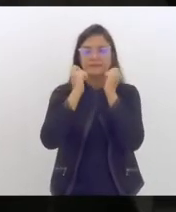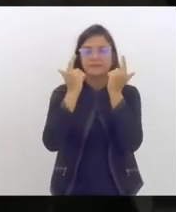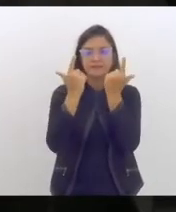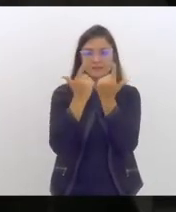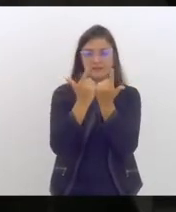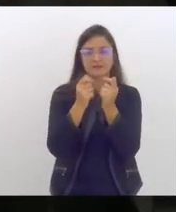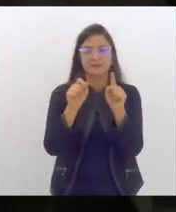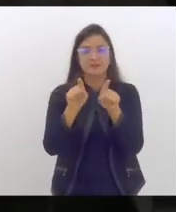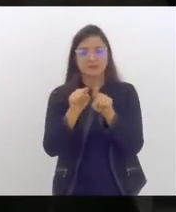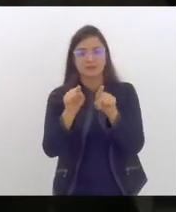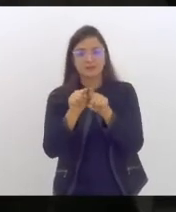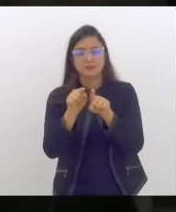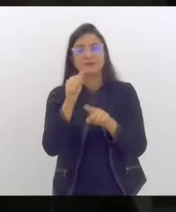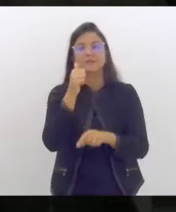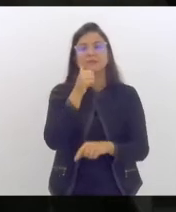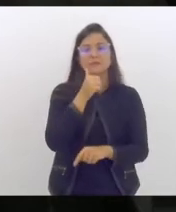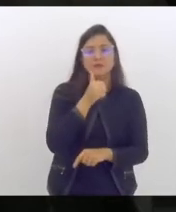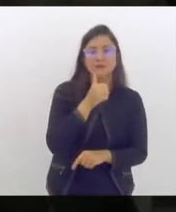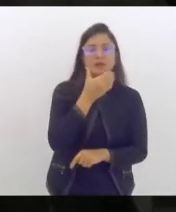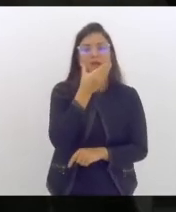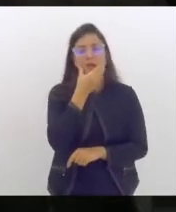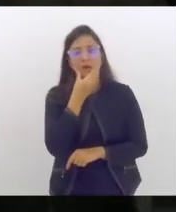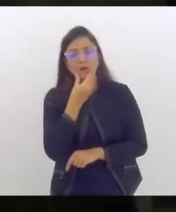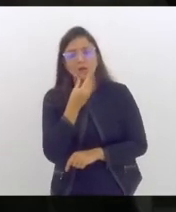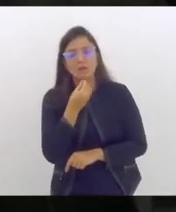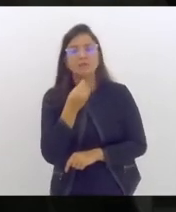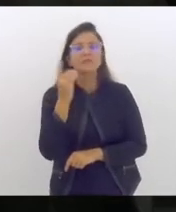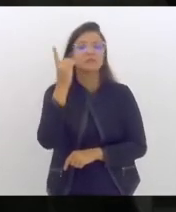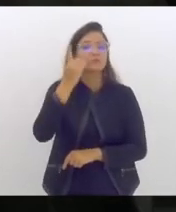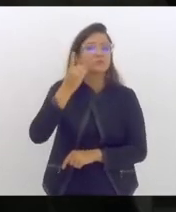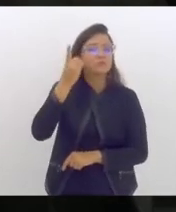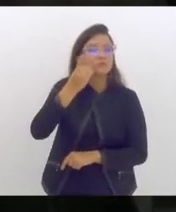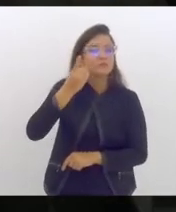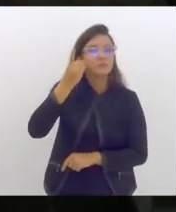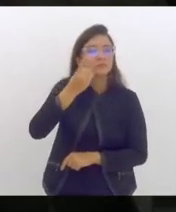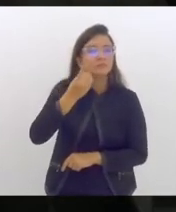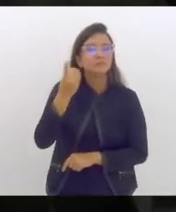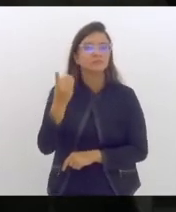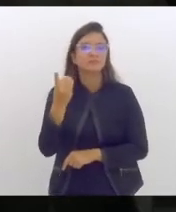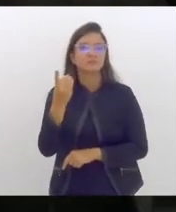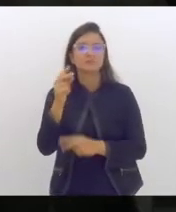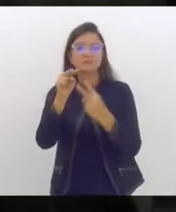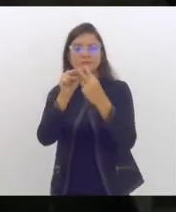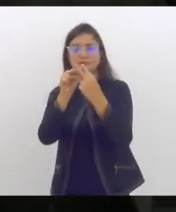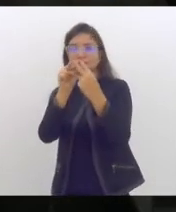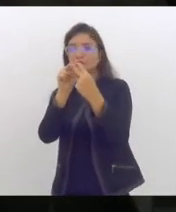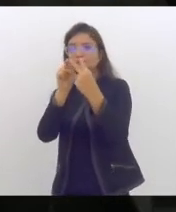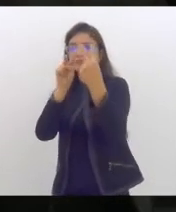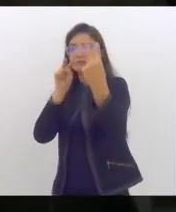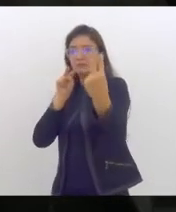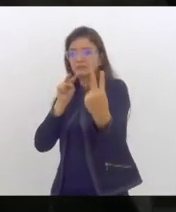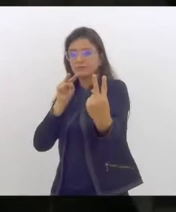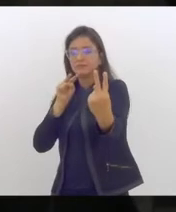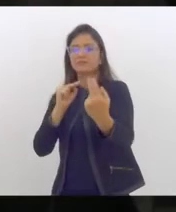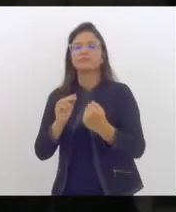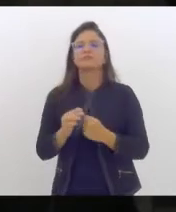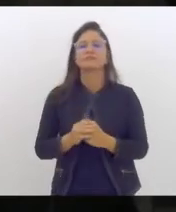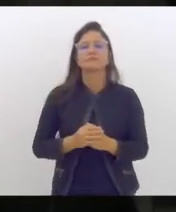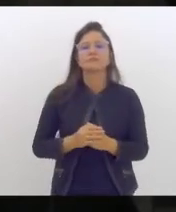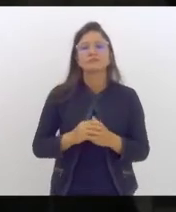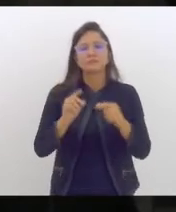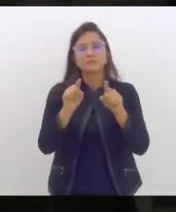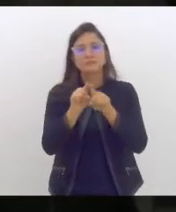e senhores deputados que nos assistem de forma remota,